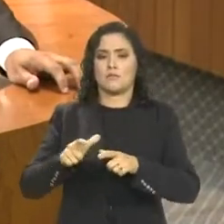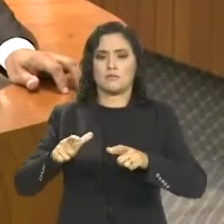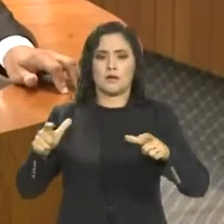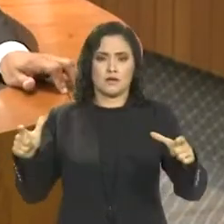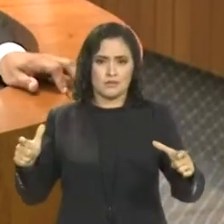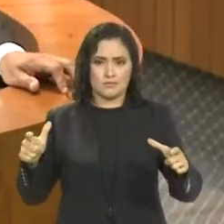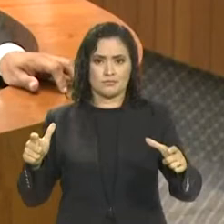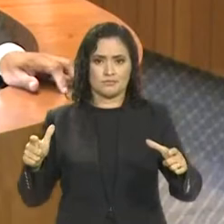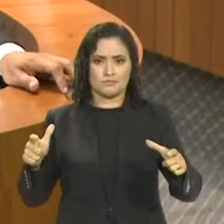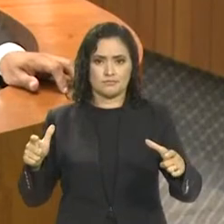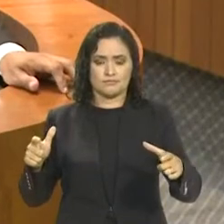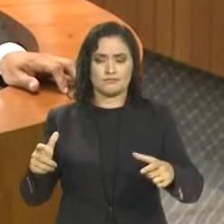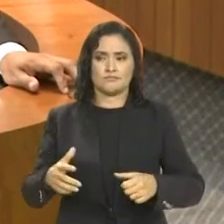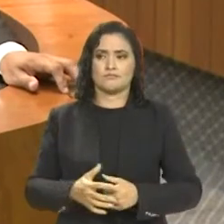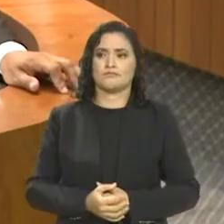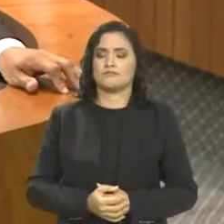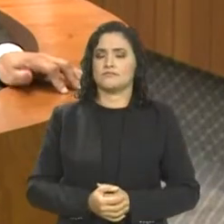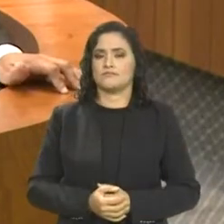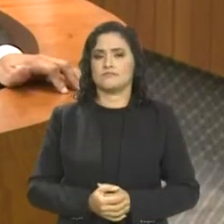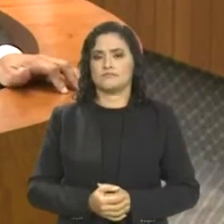E